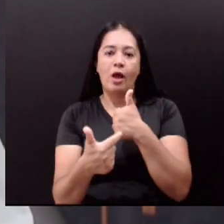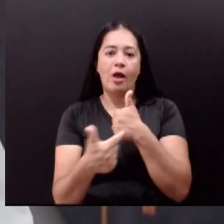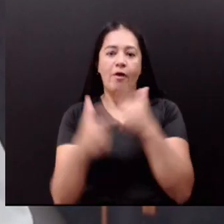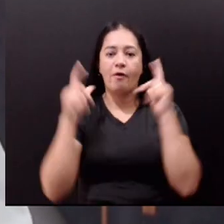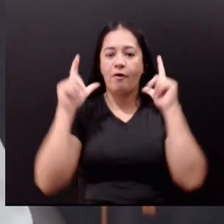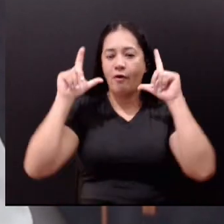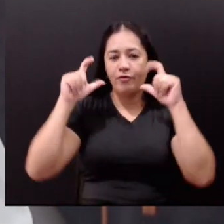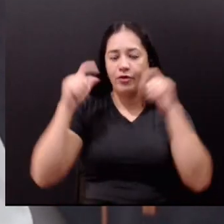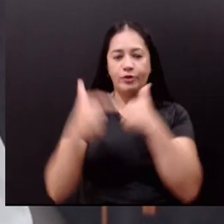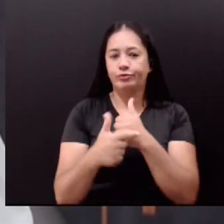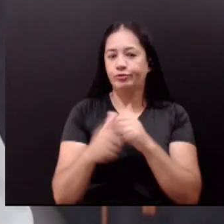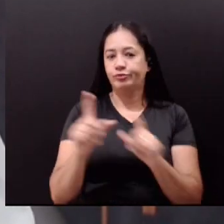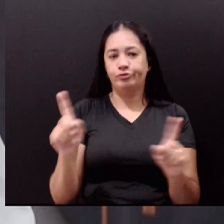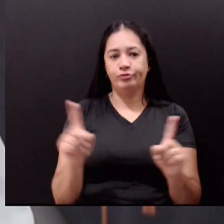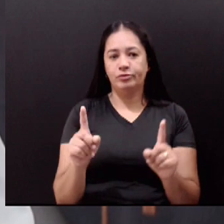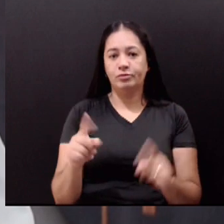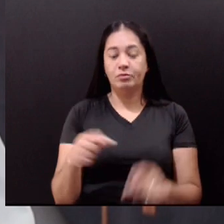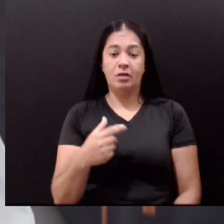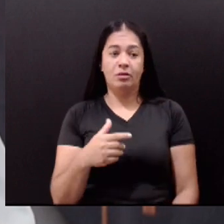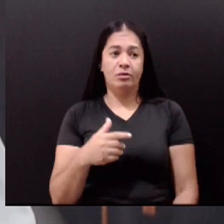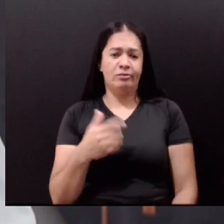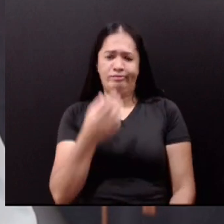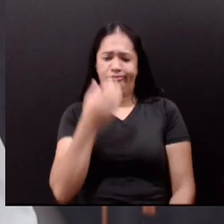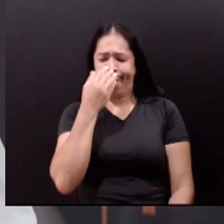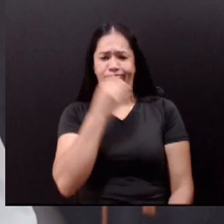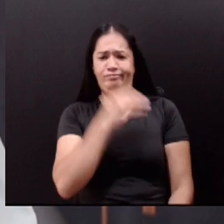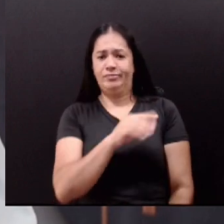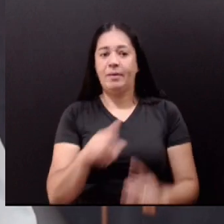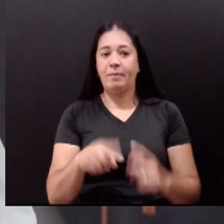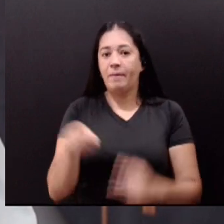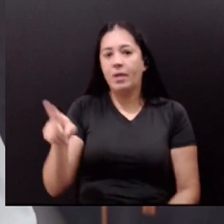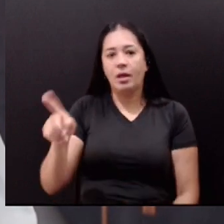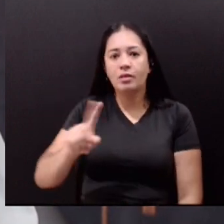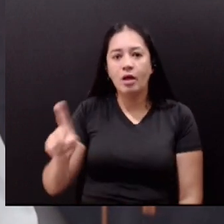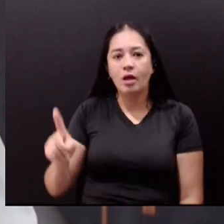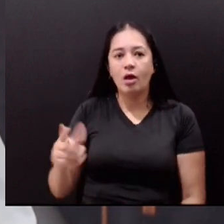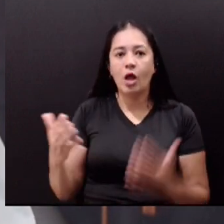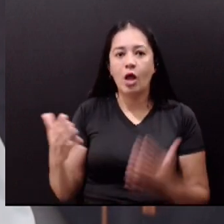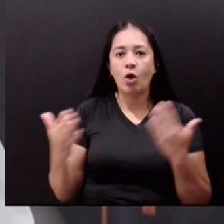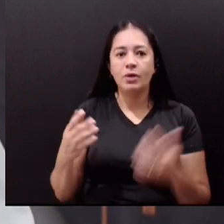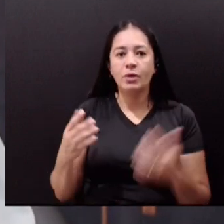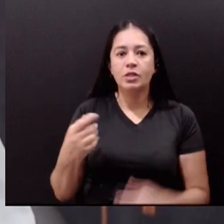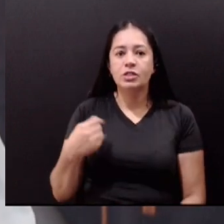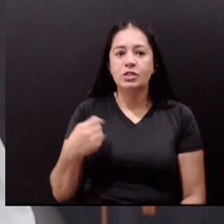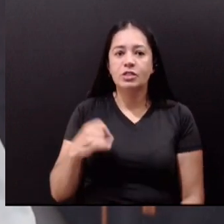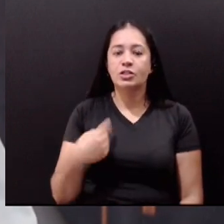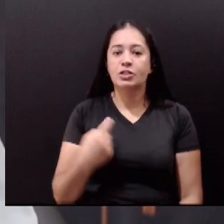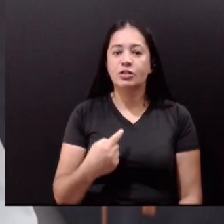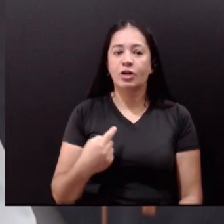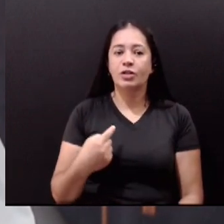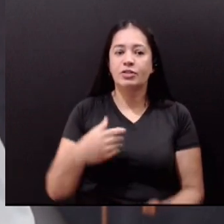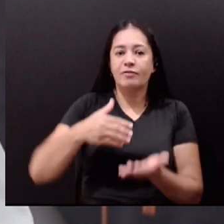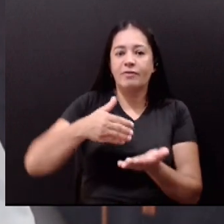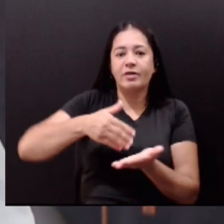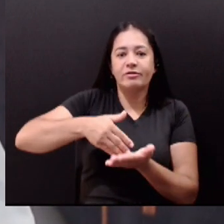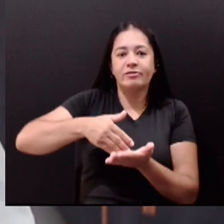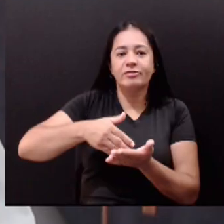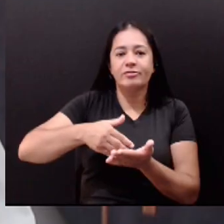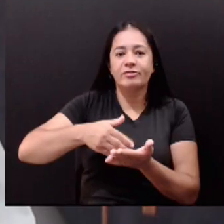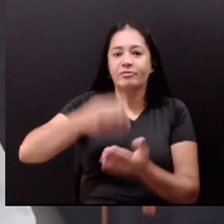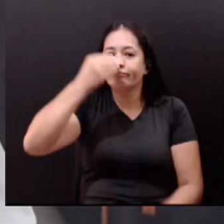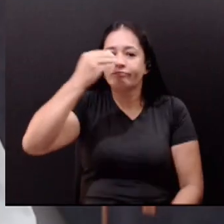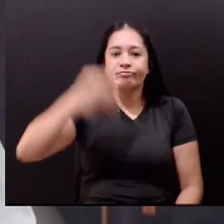uma besteira. Uhum. Mas para eles não, é como se nós tivéssemos levado um fora do nosso mundo real. Então aquele nosso paquera